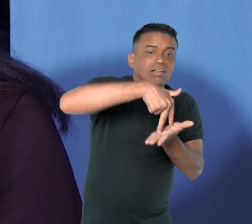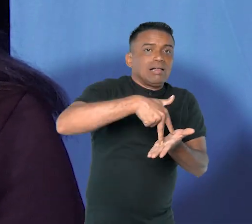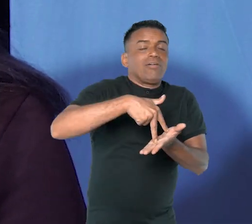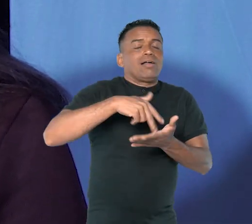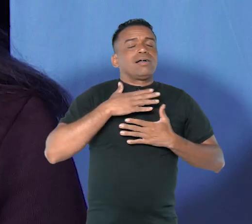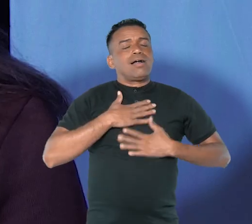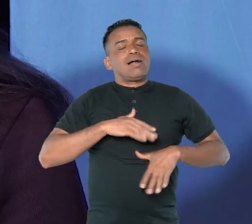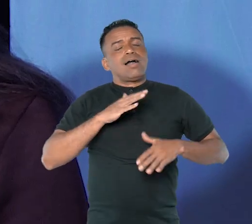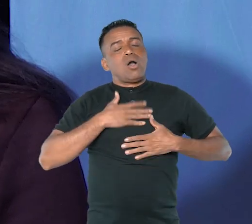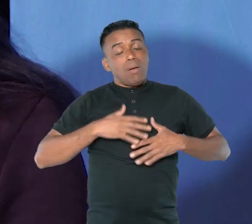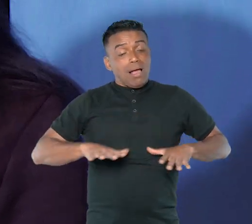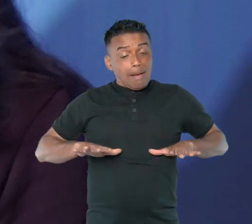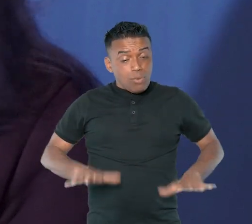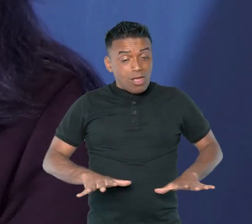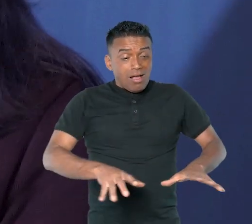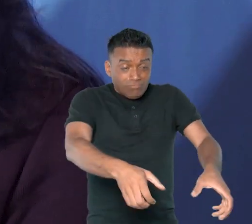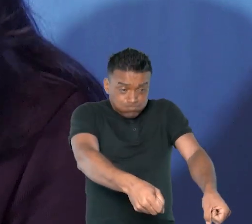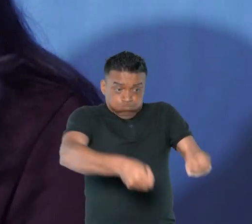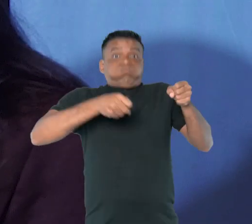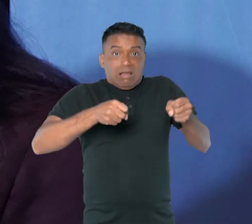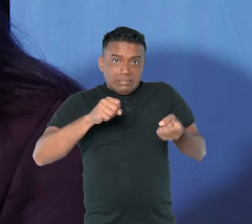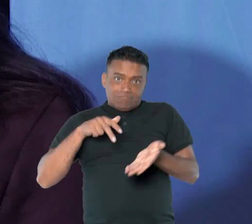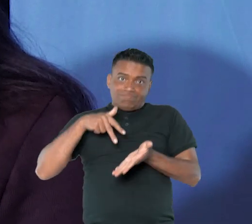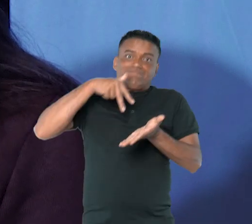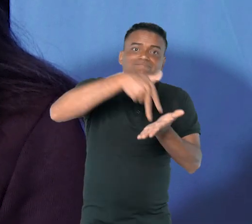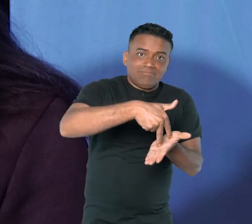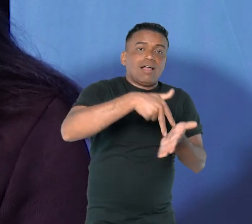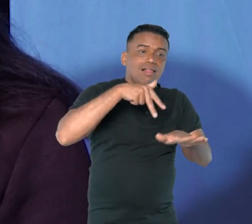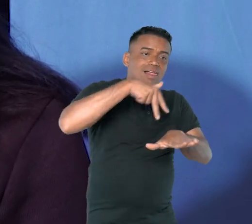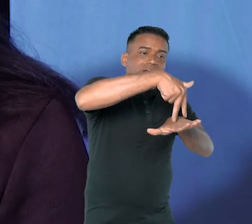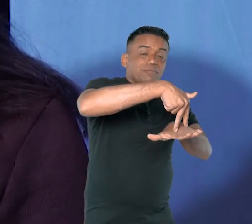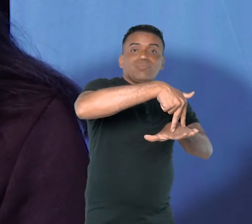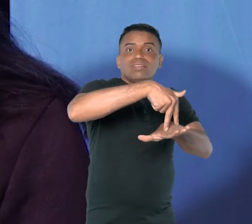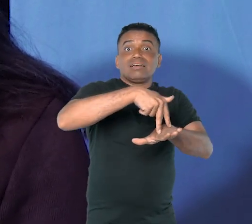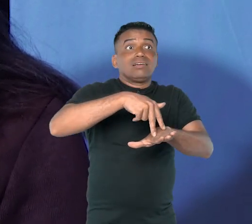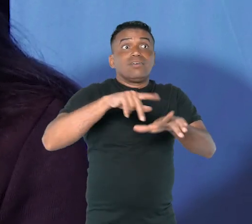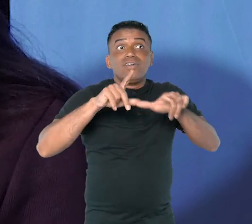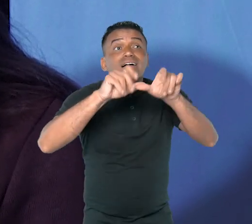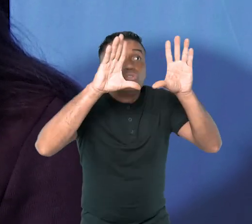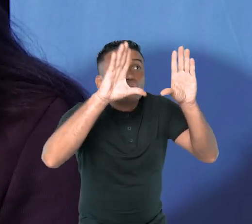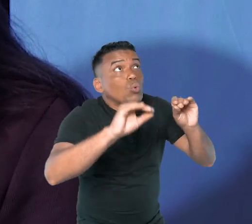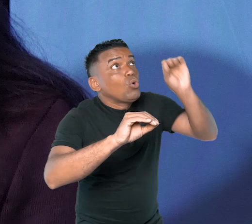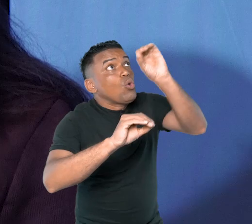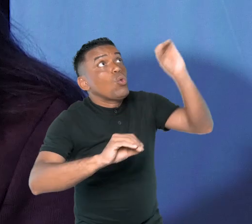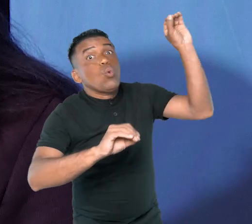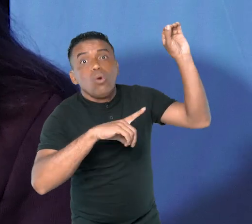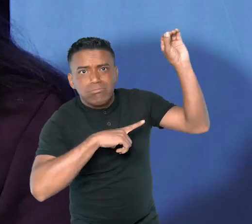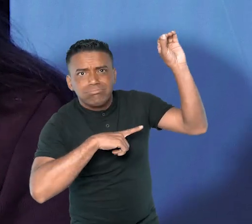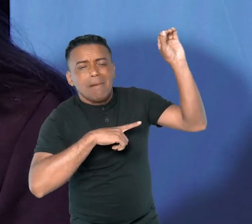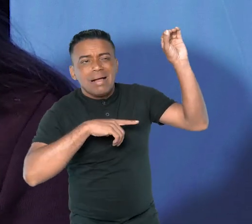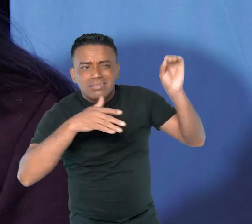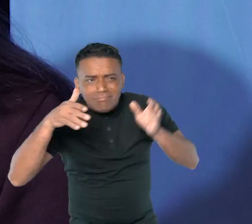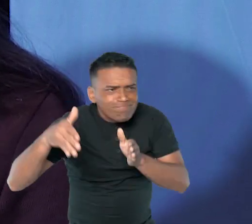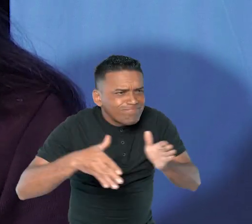poucos, tentando manter a calma, consigo me apoiar no trenó e me levantar. Seguimos viagem em meio à mais absoluta escuridão, apesar da lua no céu. Há